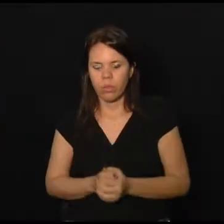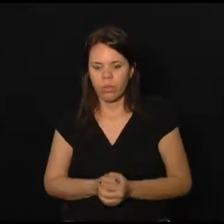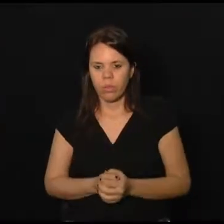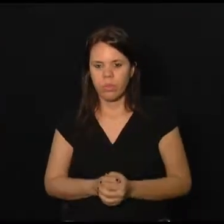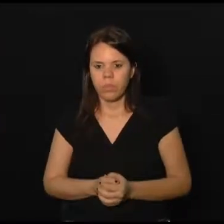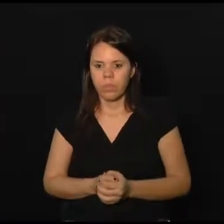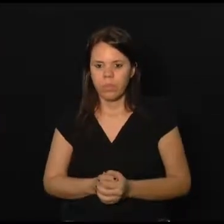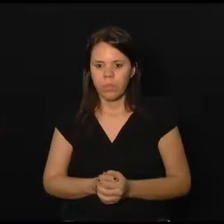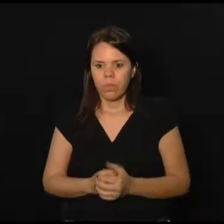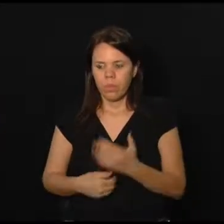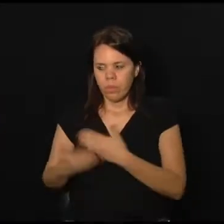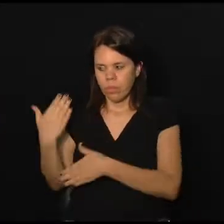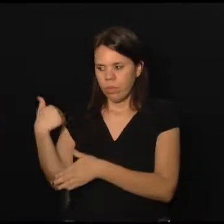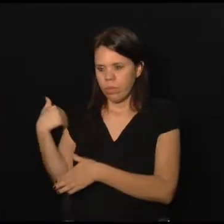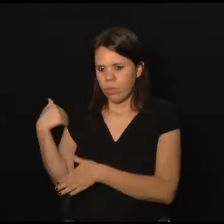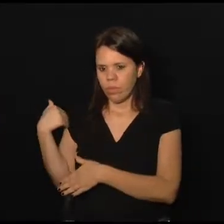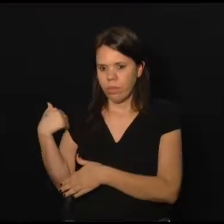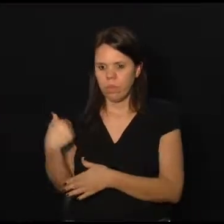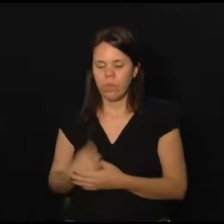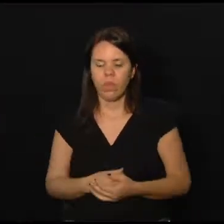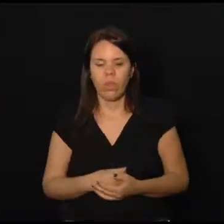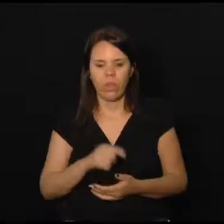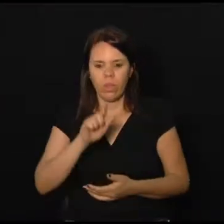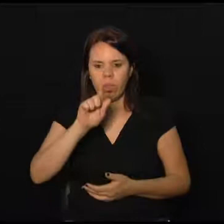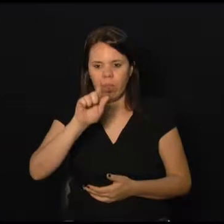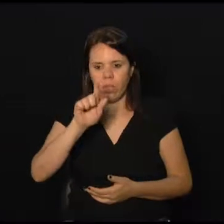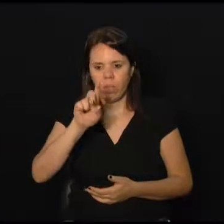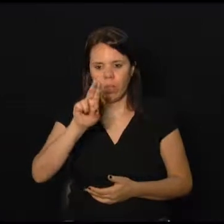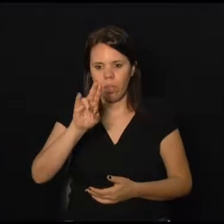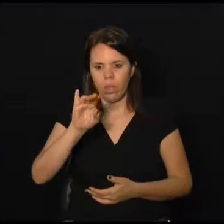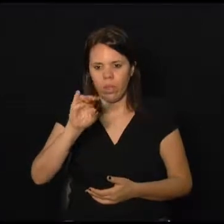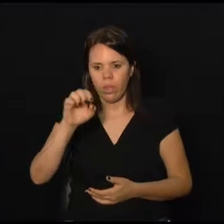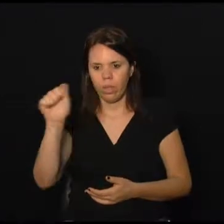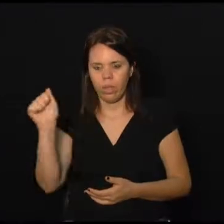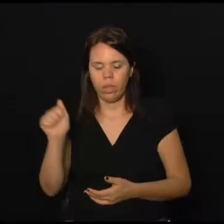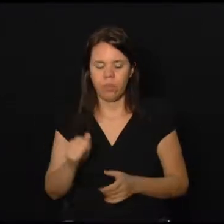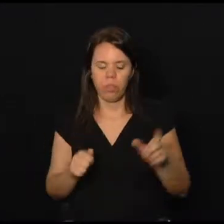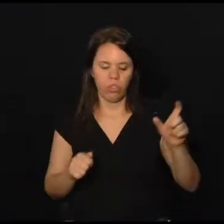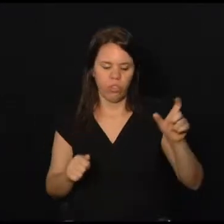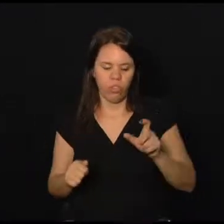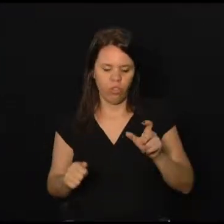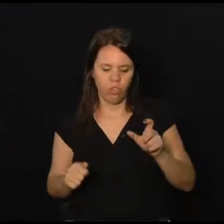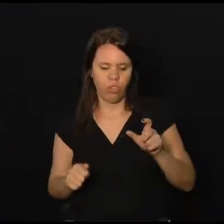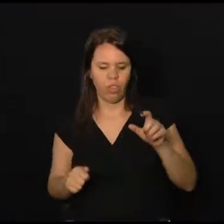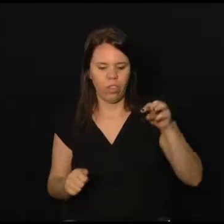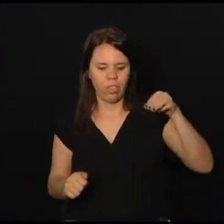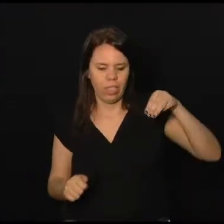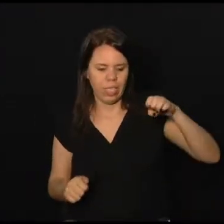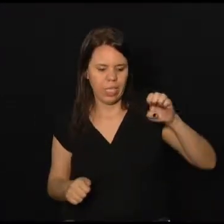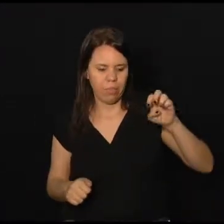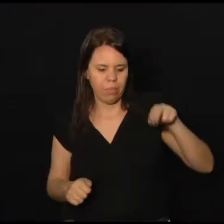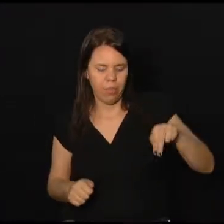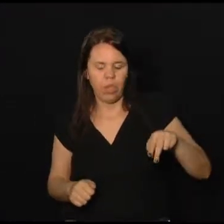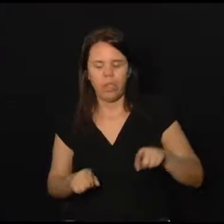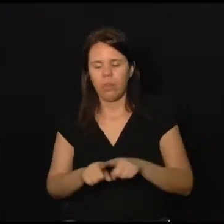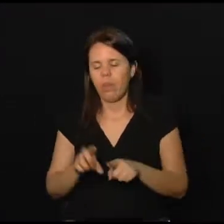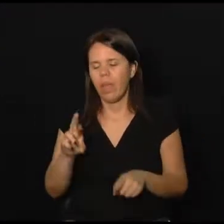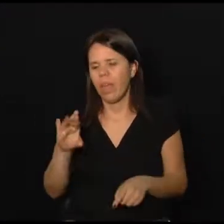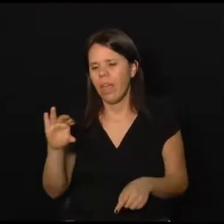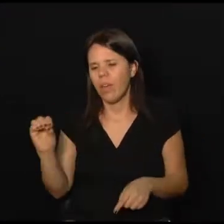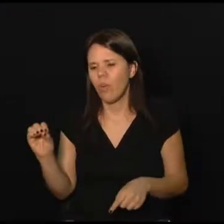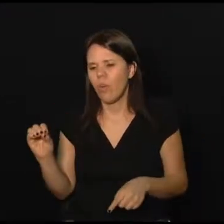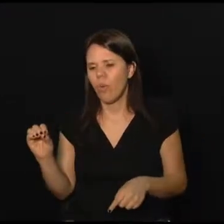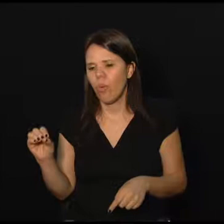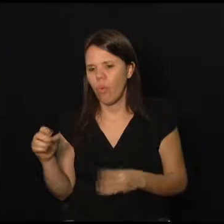Guina? O Guino, o X-Men, estava junto o Érico, qual escola que foi?